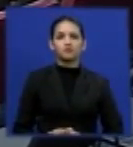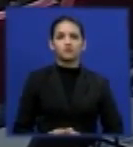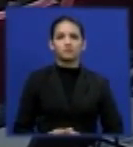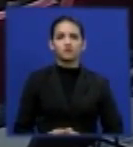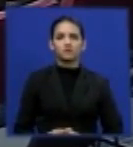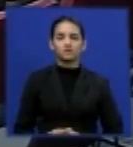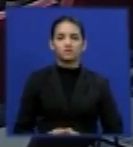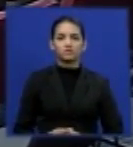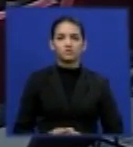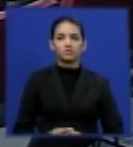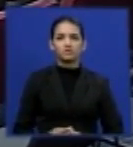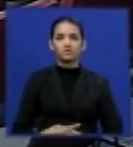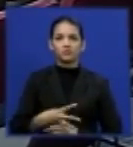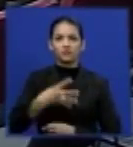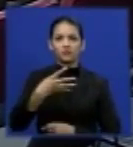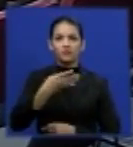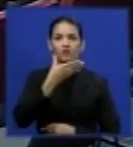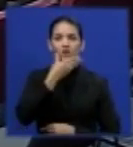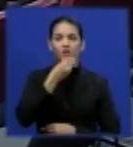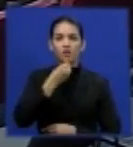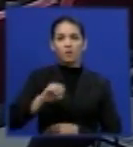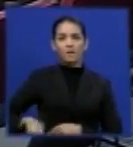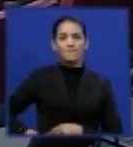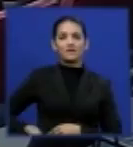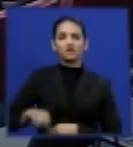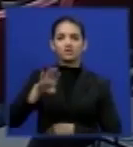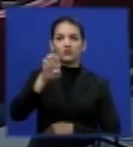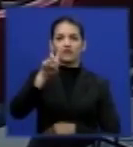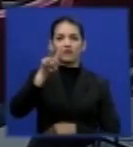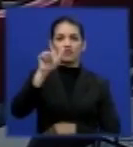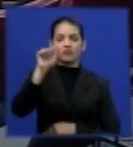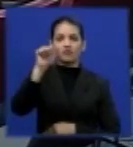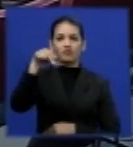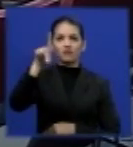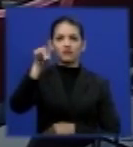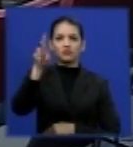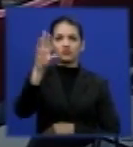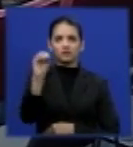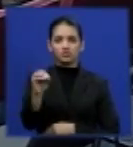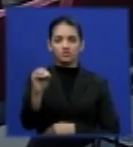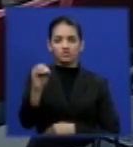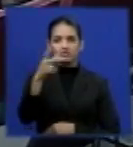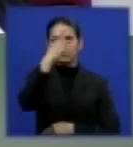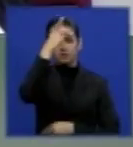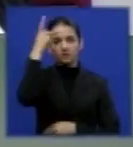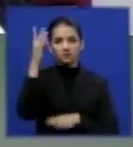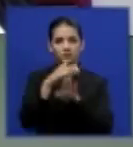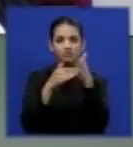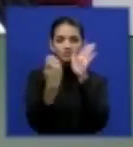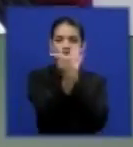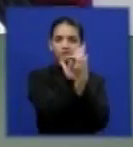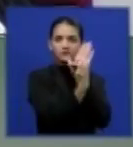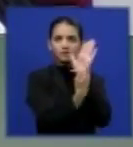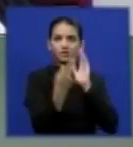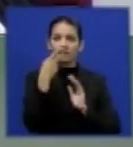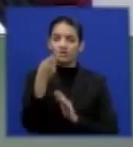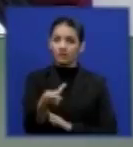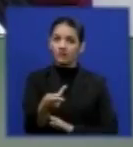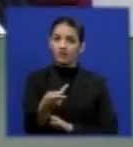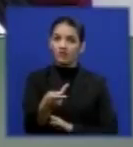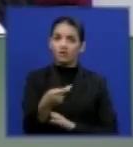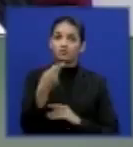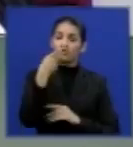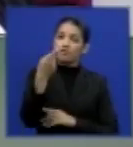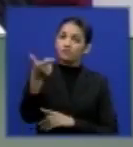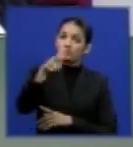o embaixador Evandro de Sampaio de Doni, já que são intercalados. Eu faço questão de reiterar que